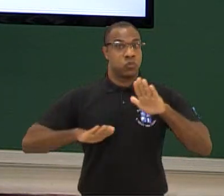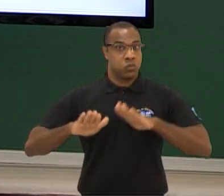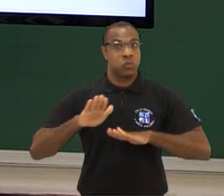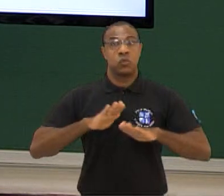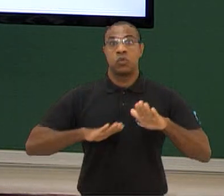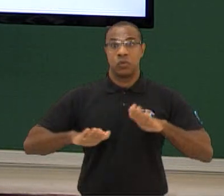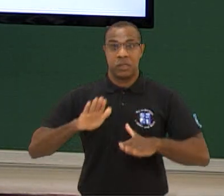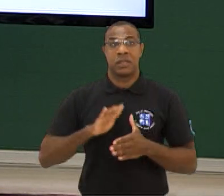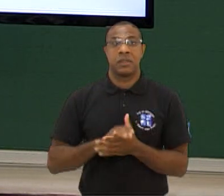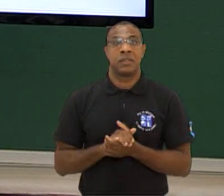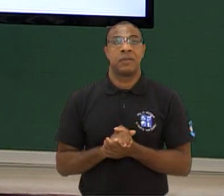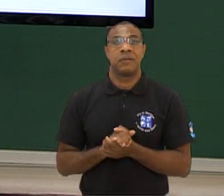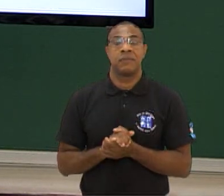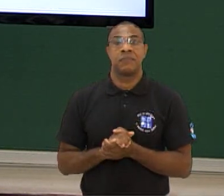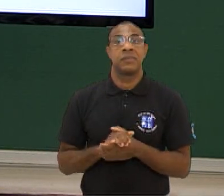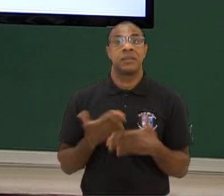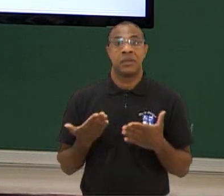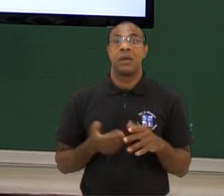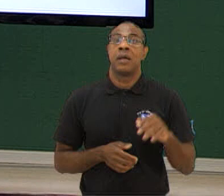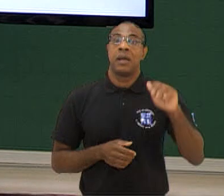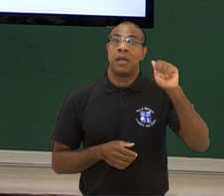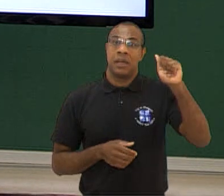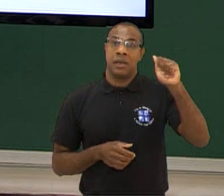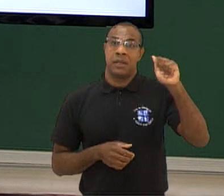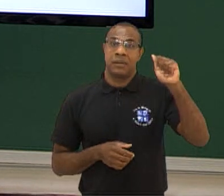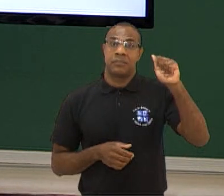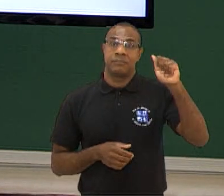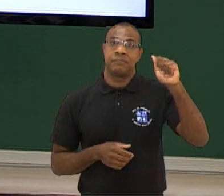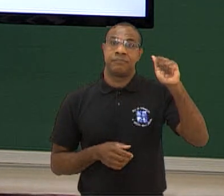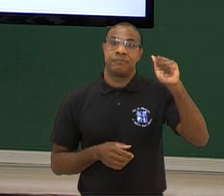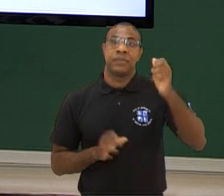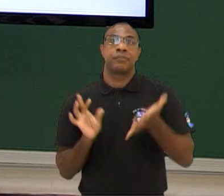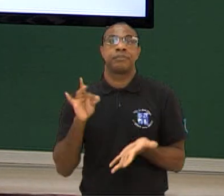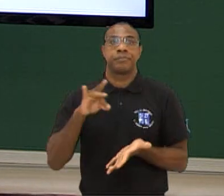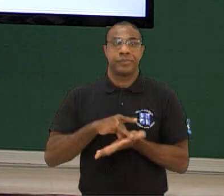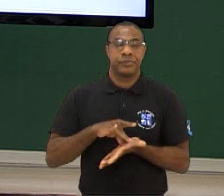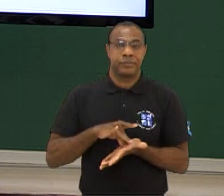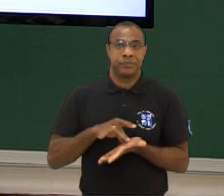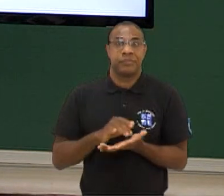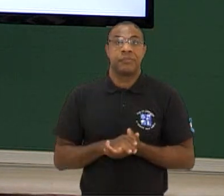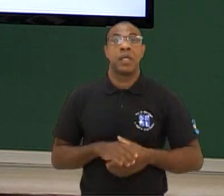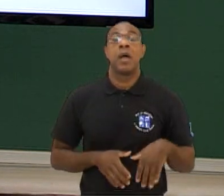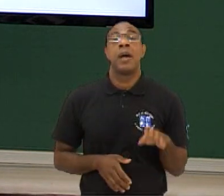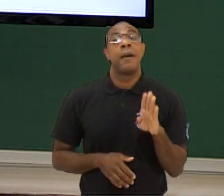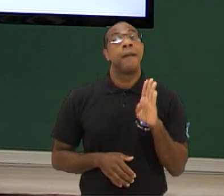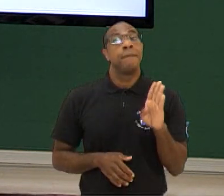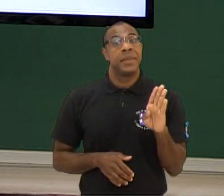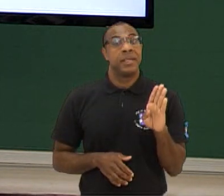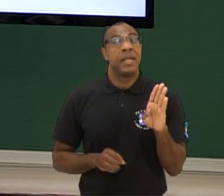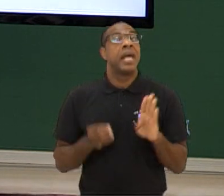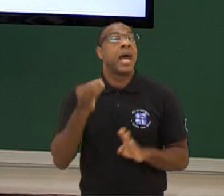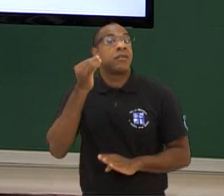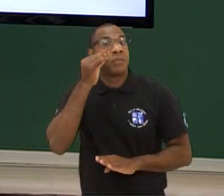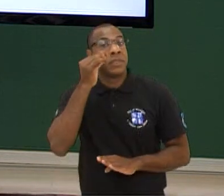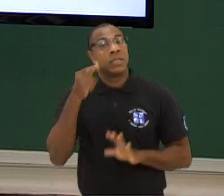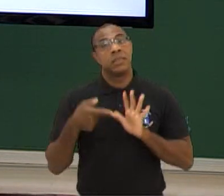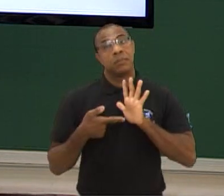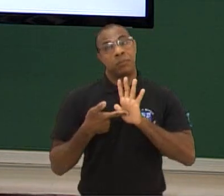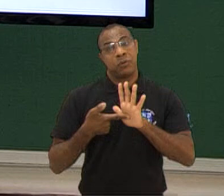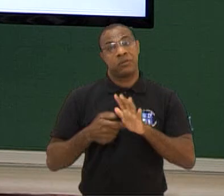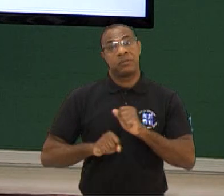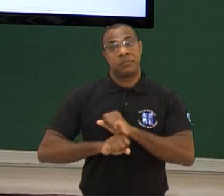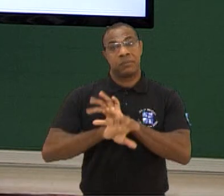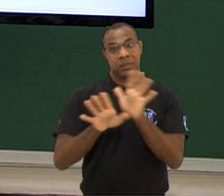nessa parte. Então, a alternativa A realmente é o gabarito oficial. A alternativa B é o que a experiência mostra para nós.